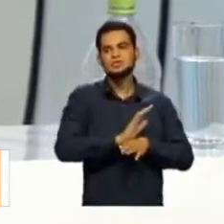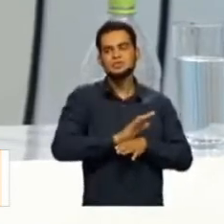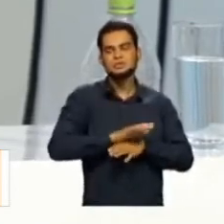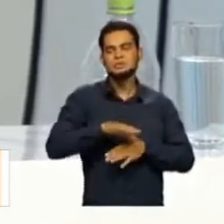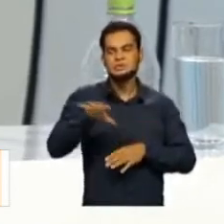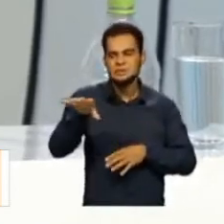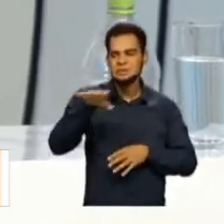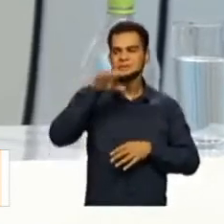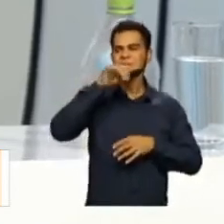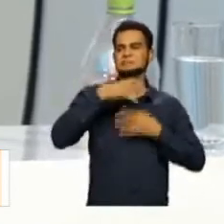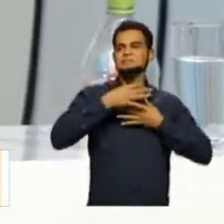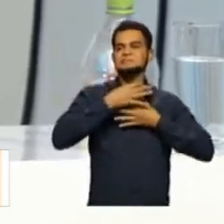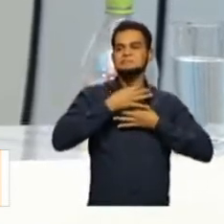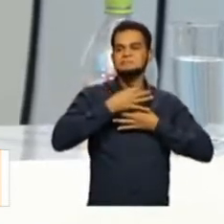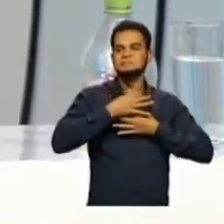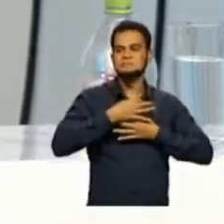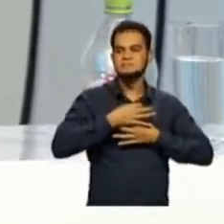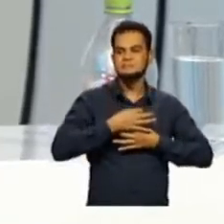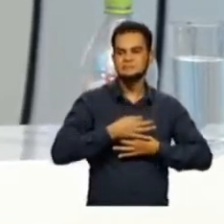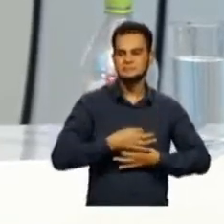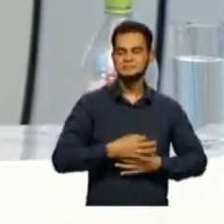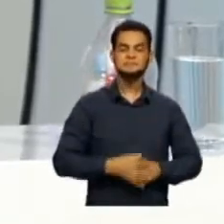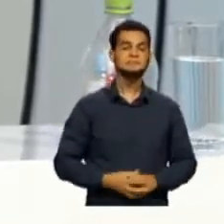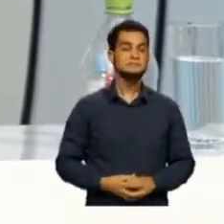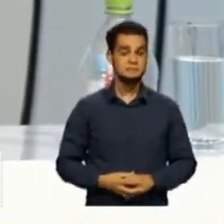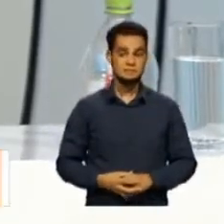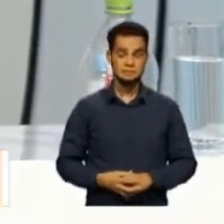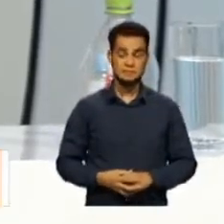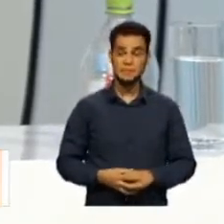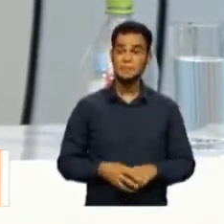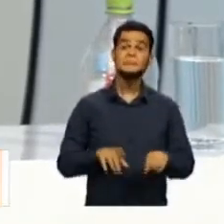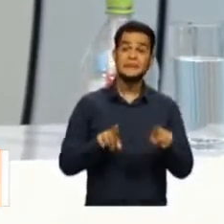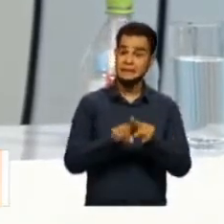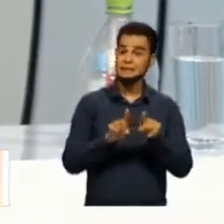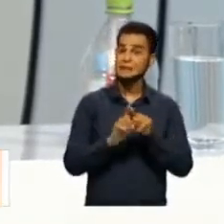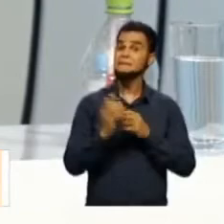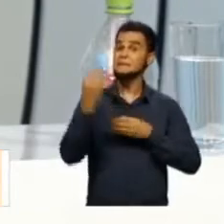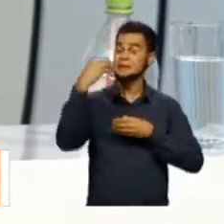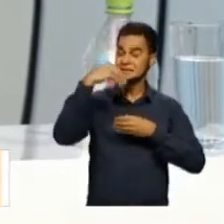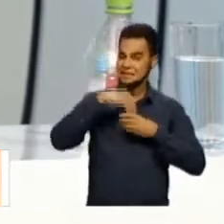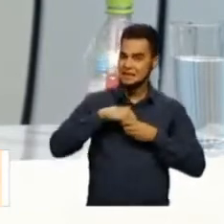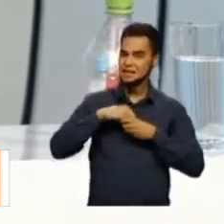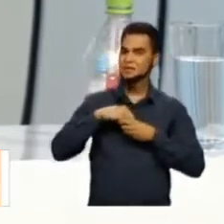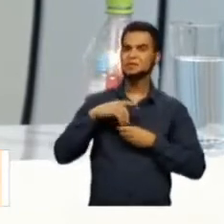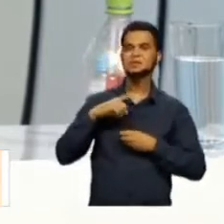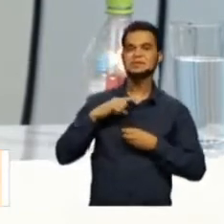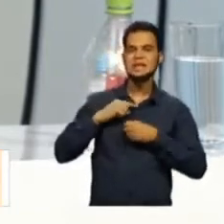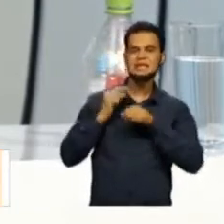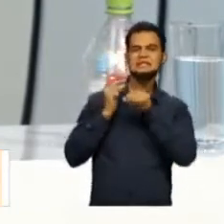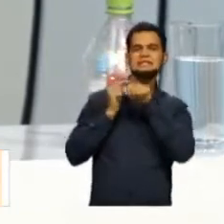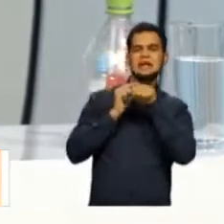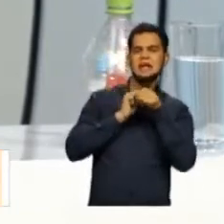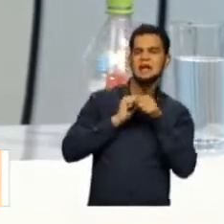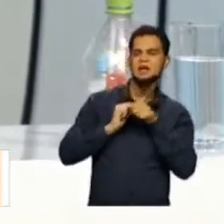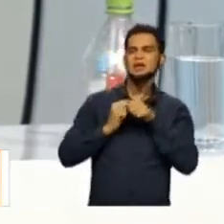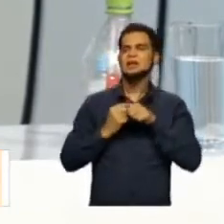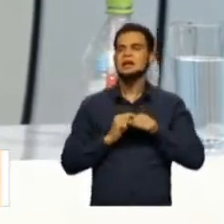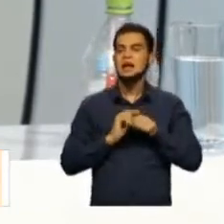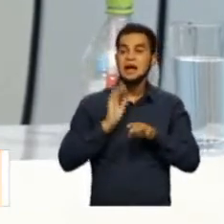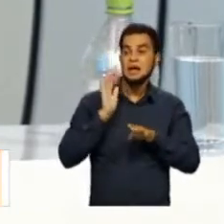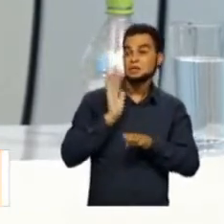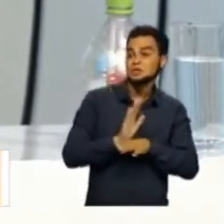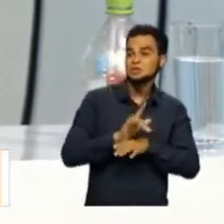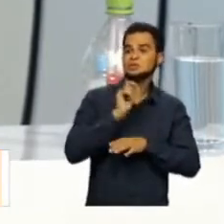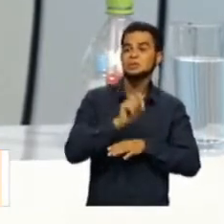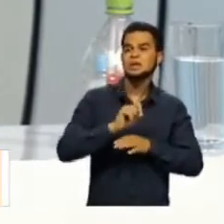ar. E também na traqueia nós vamos encontrar células ciliares, que vai ajudar a reter as impurezas que